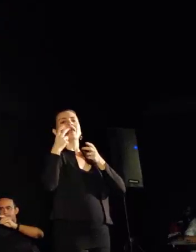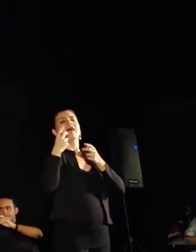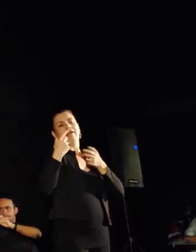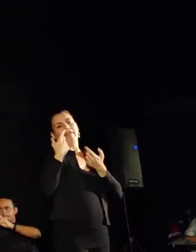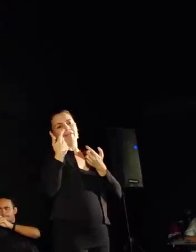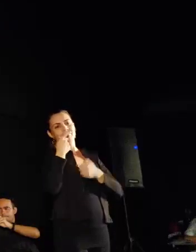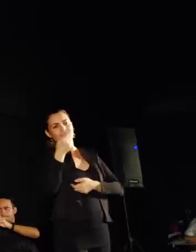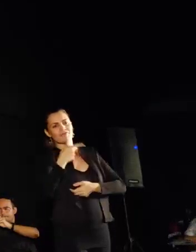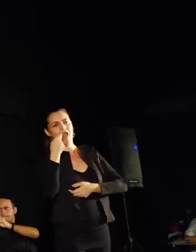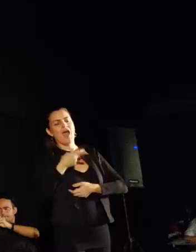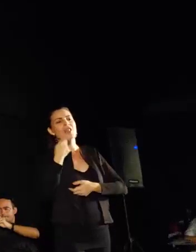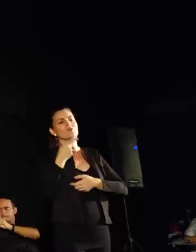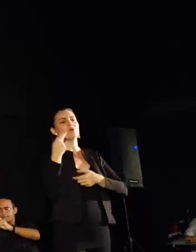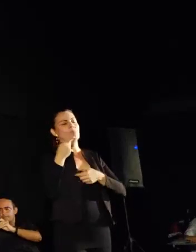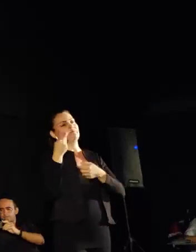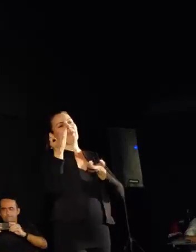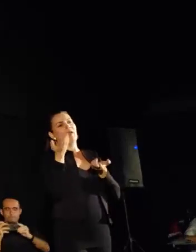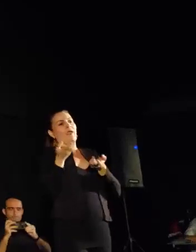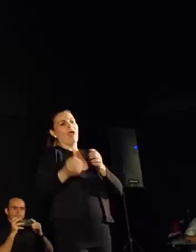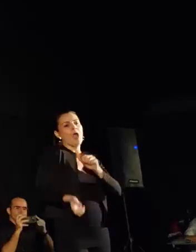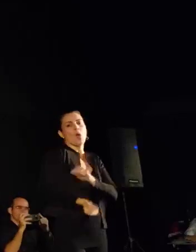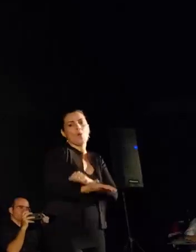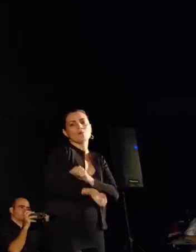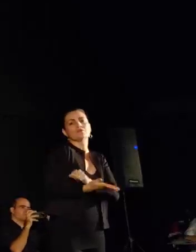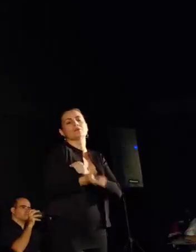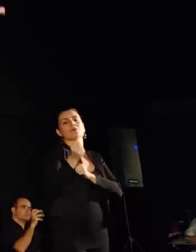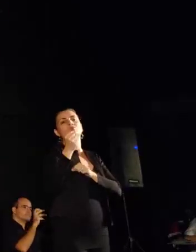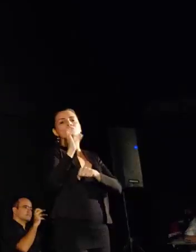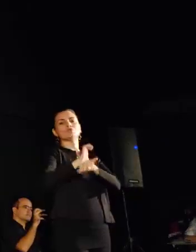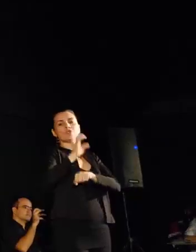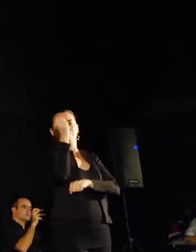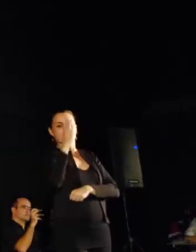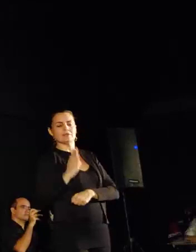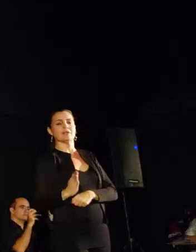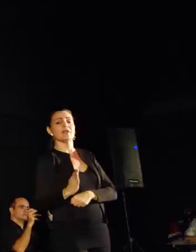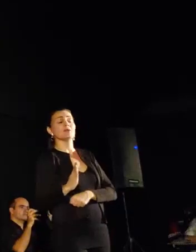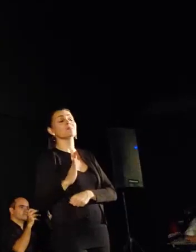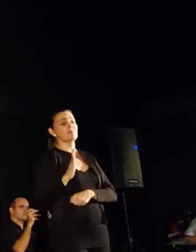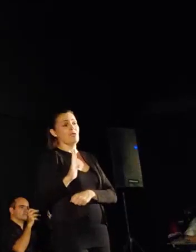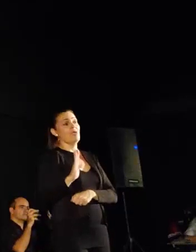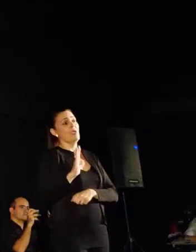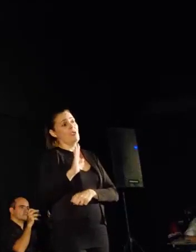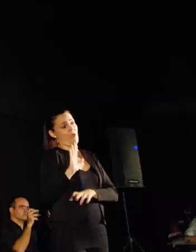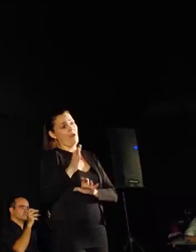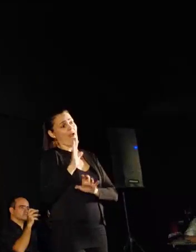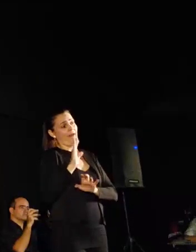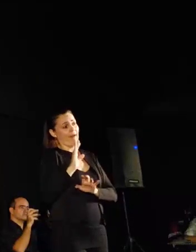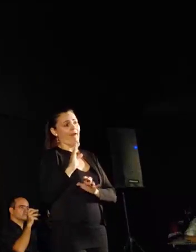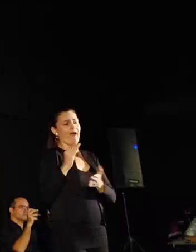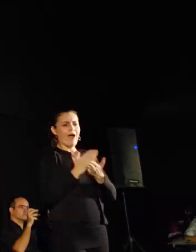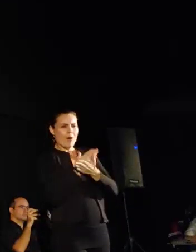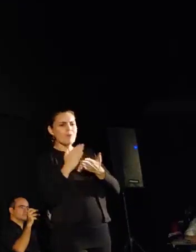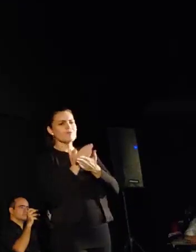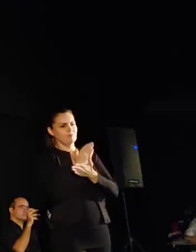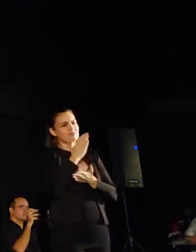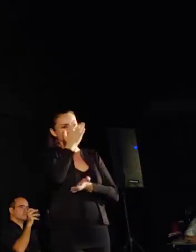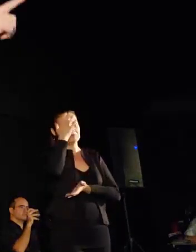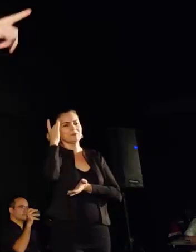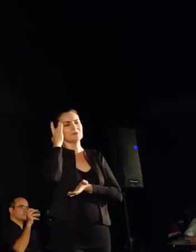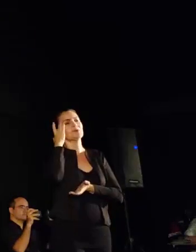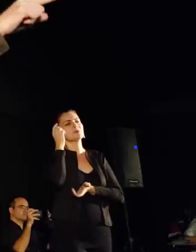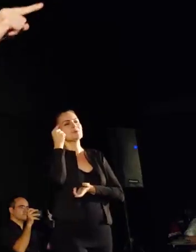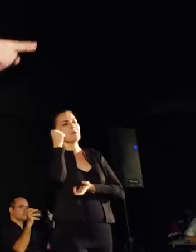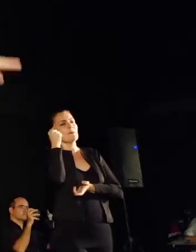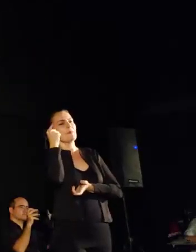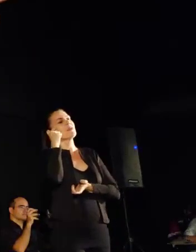nunca chegam, uma boa parte deles, claro, uma boa parte deles nunca chegam e faz o seguinte raciocínio. De fato, o Estado